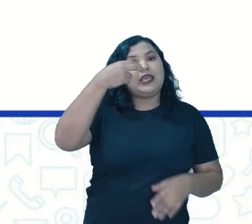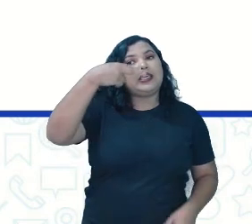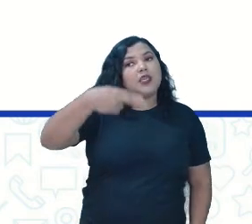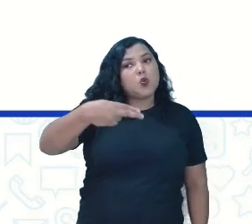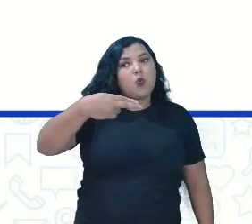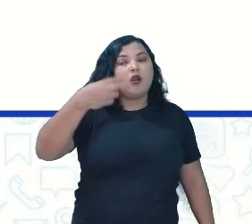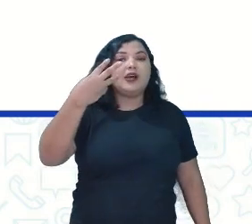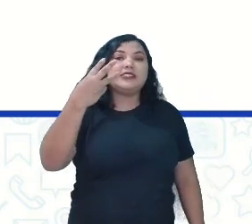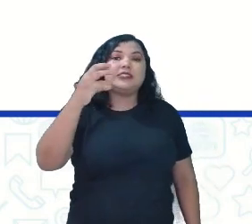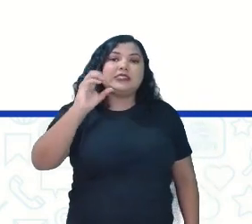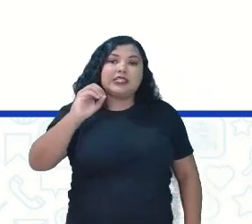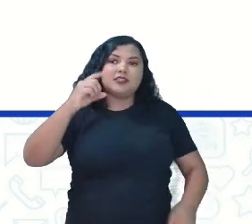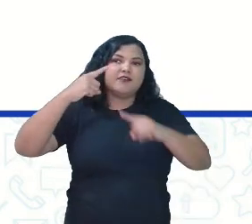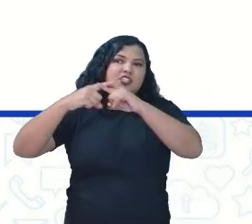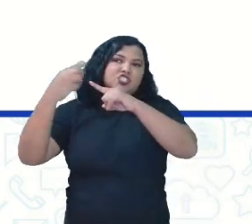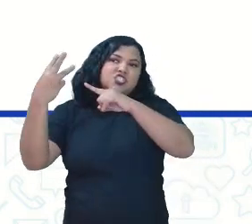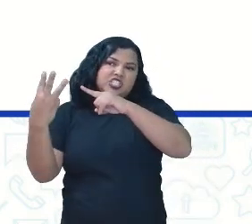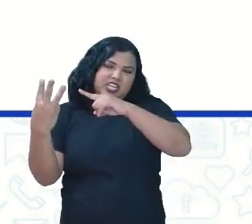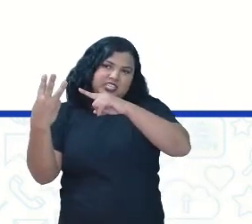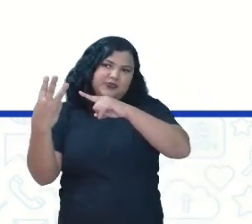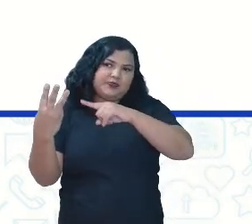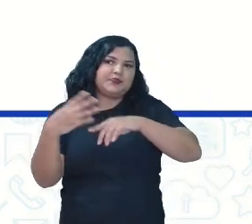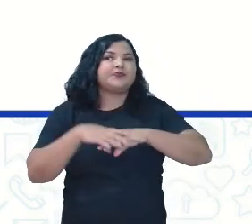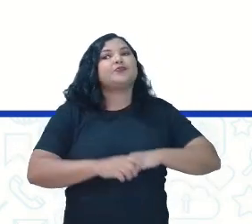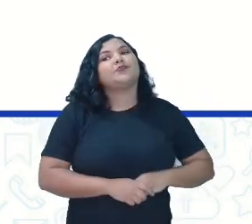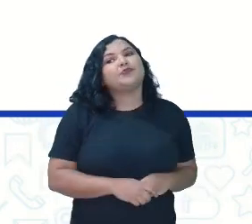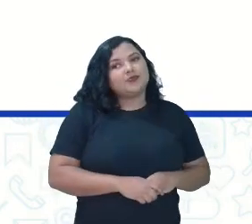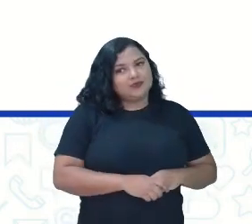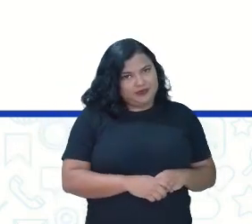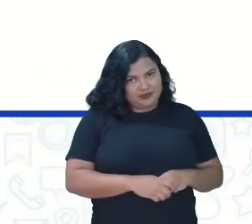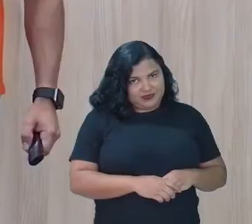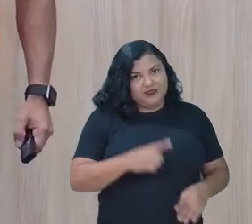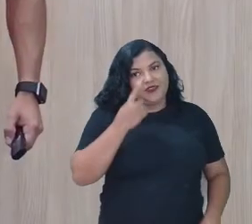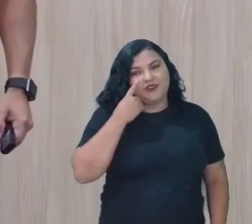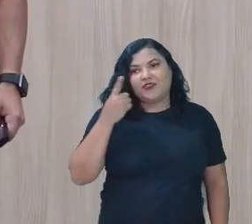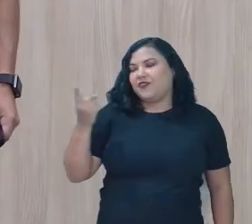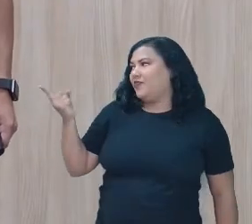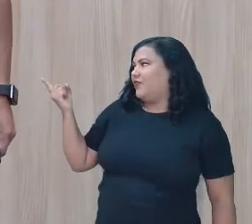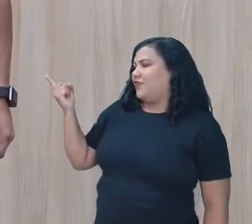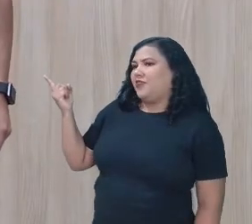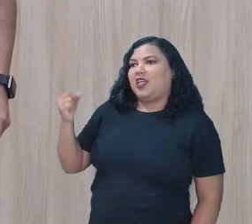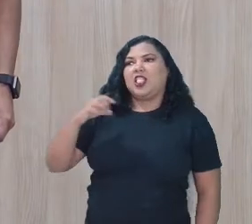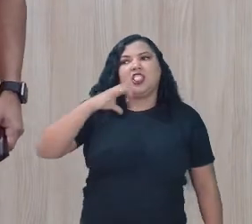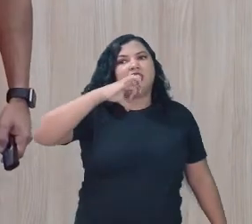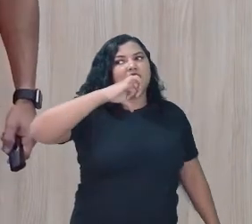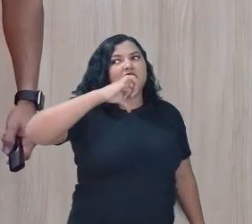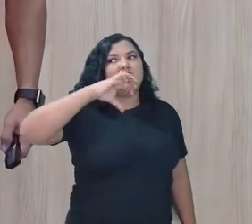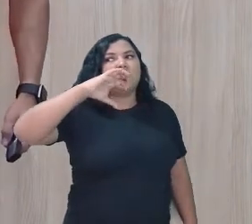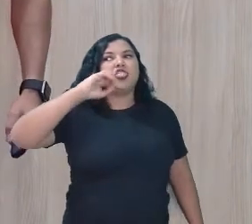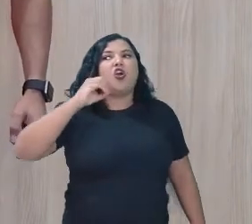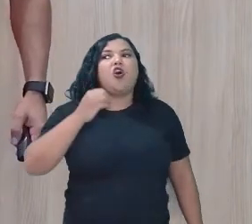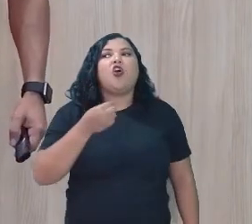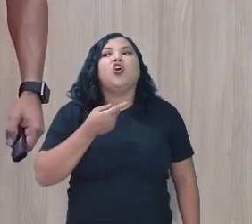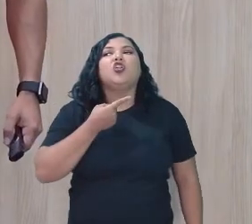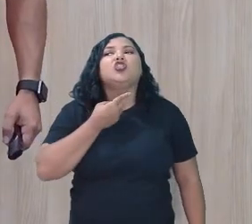igual a 10V e 30 vezes 3 dá igual a Bota para mim aí, Bilipe, para eu fazer a